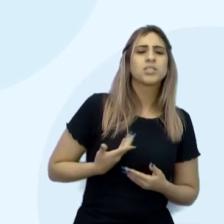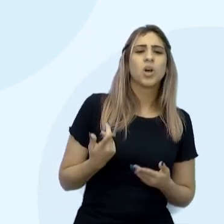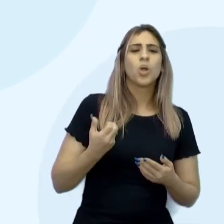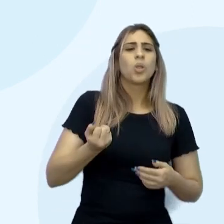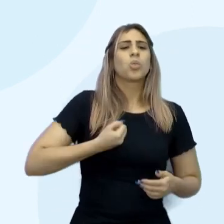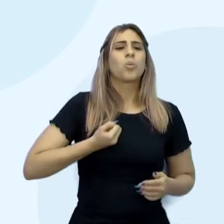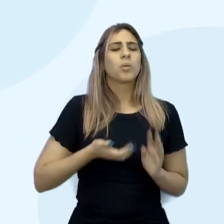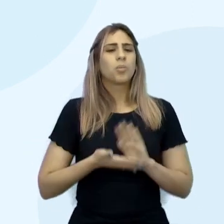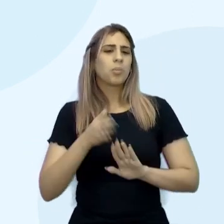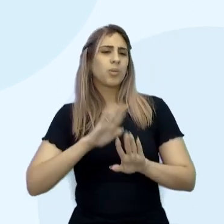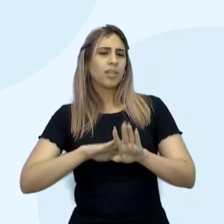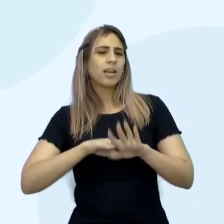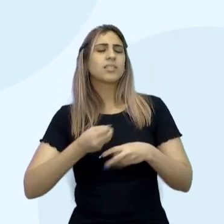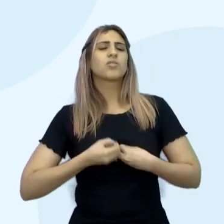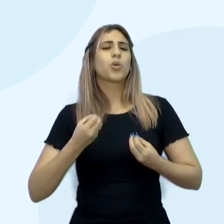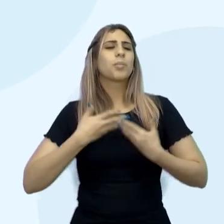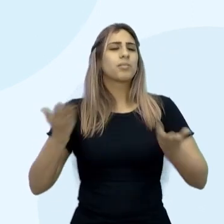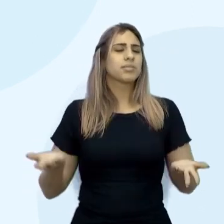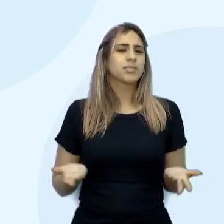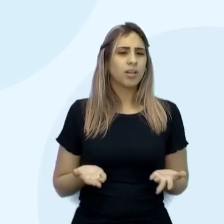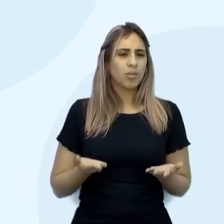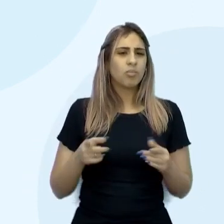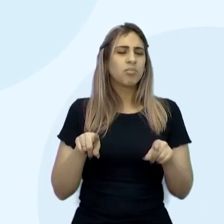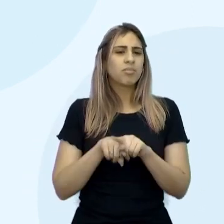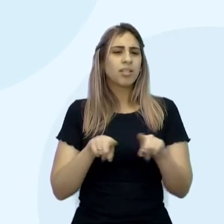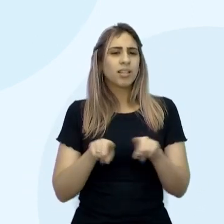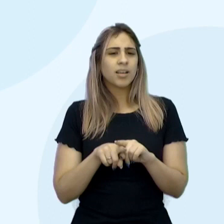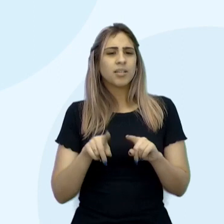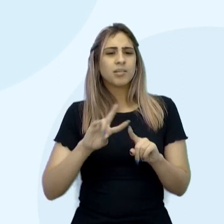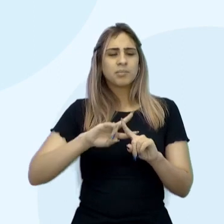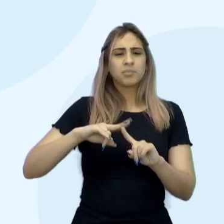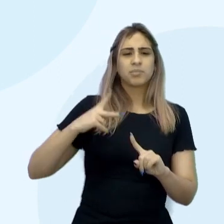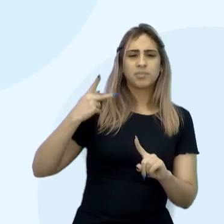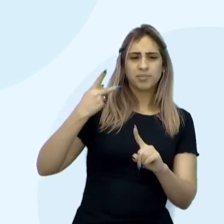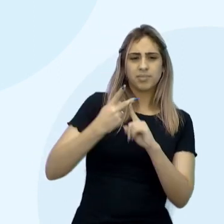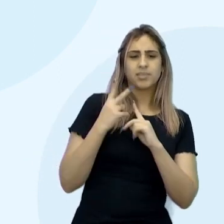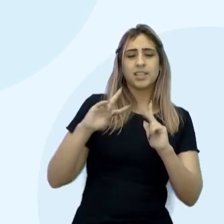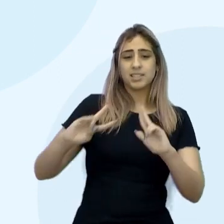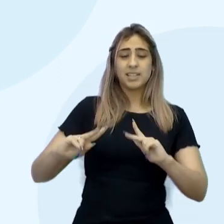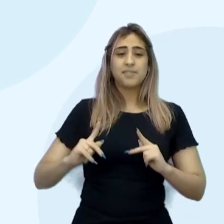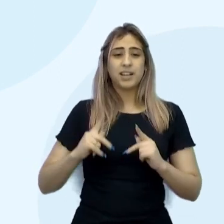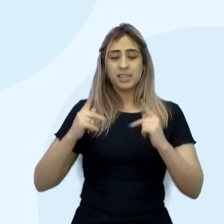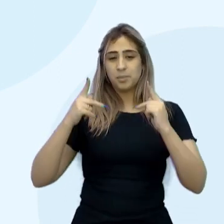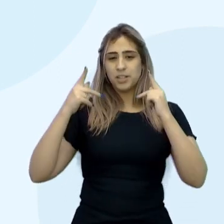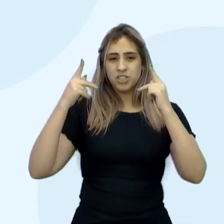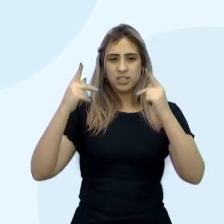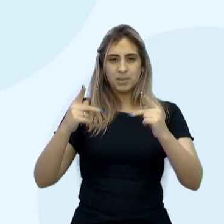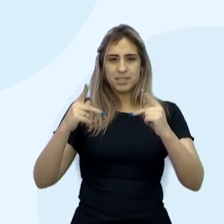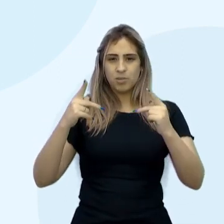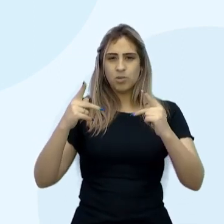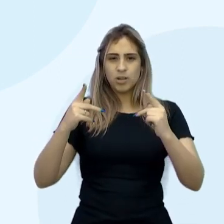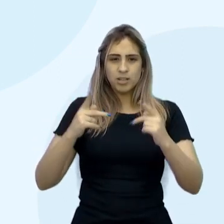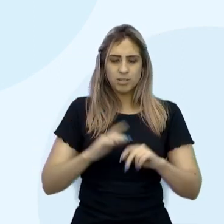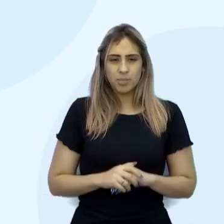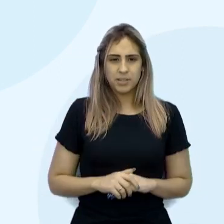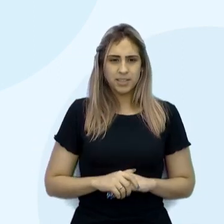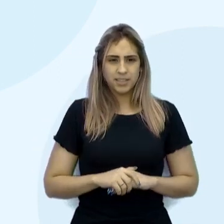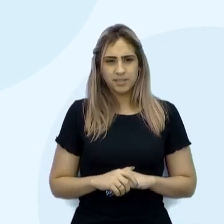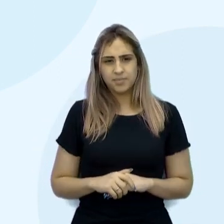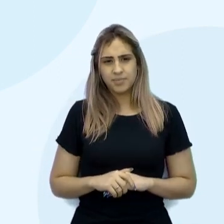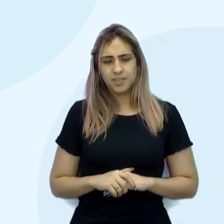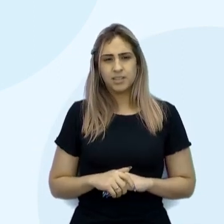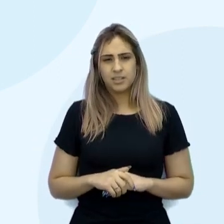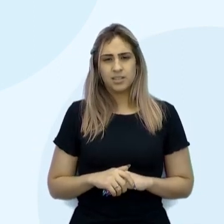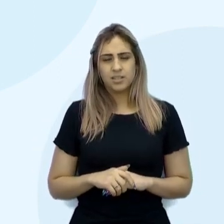da informação, ela é legal, dá para replicar, dá para mandar o link aí para o pessoal, acesso ao repositório, né,